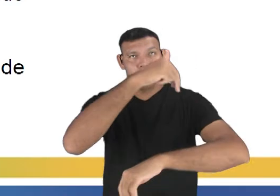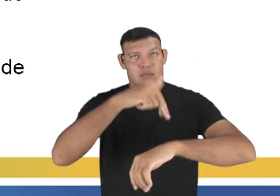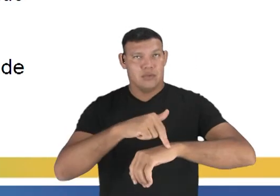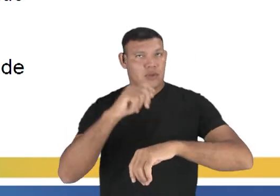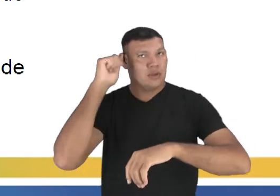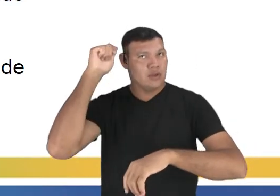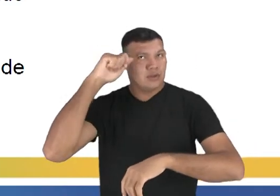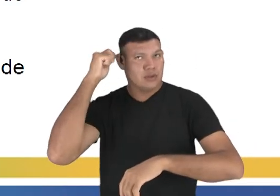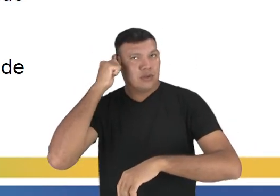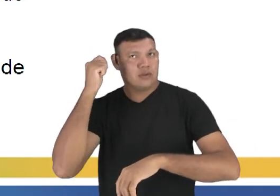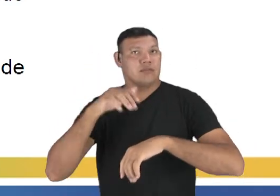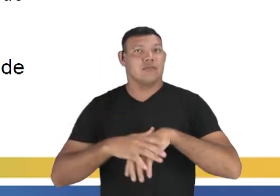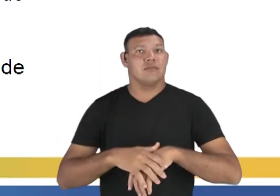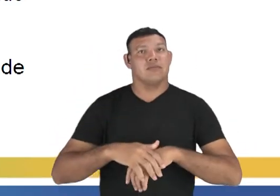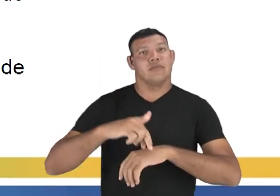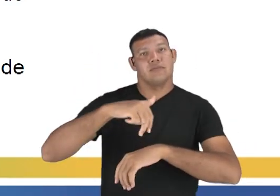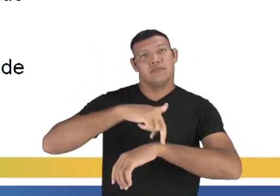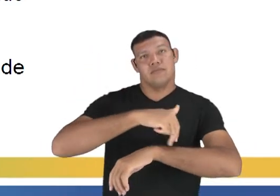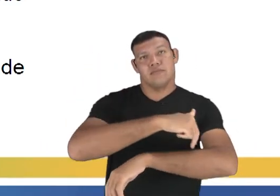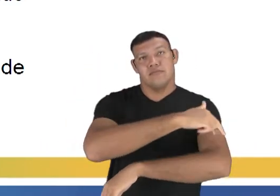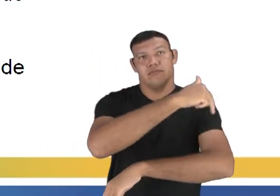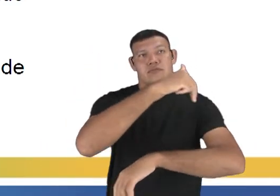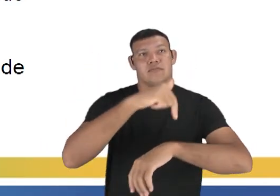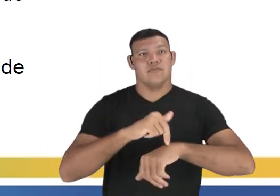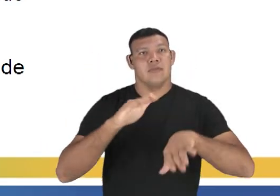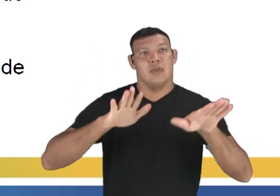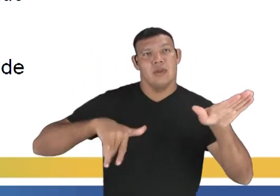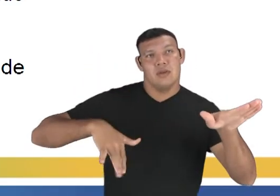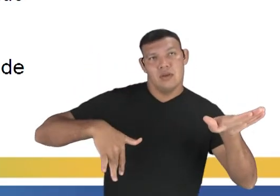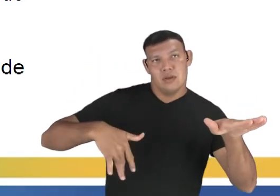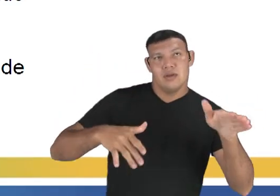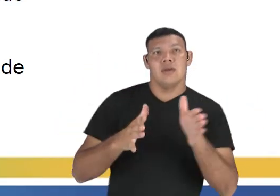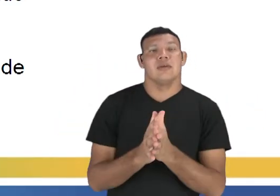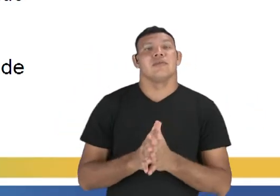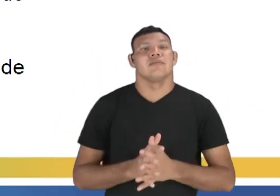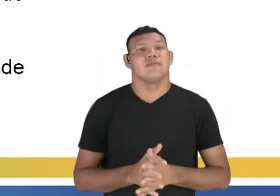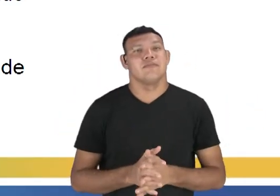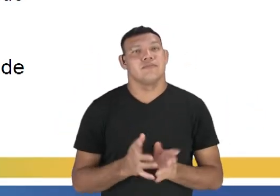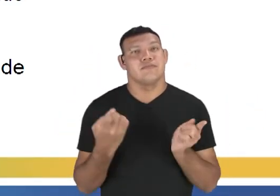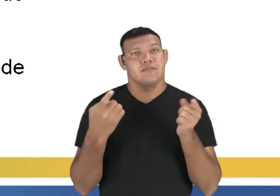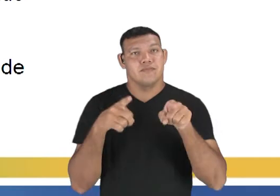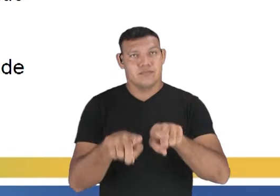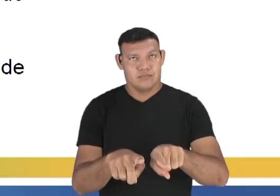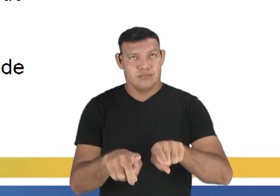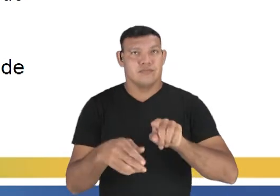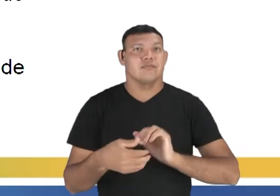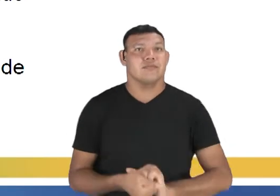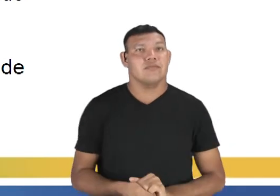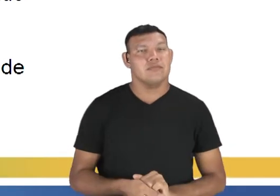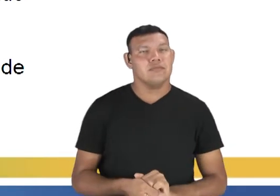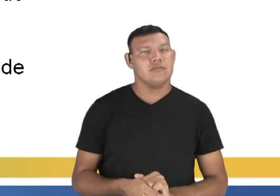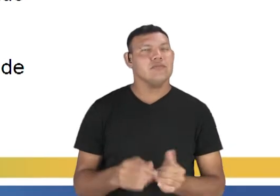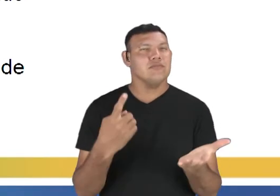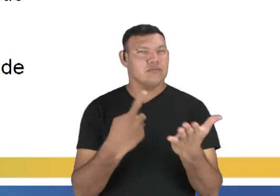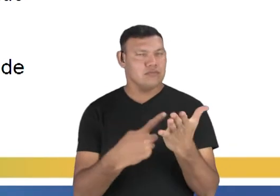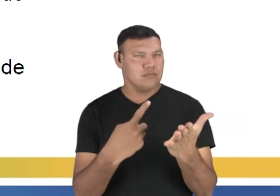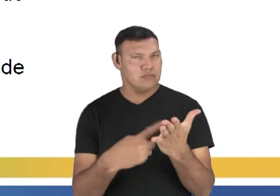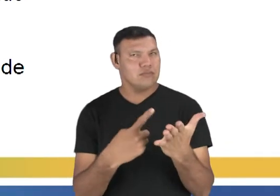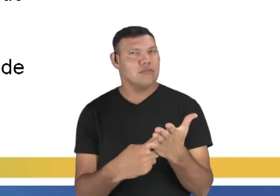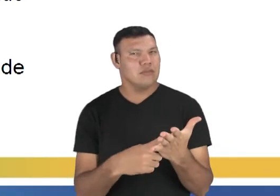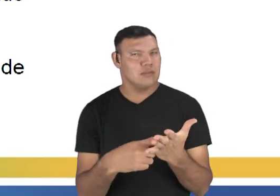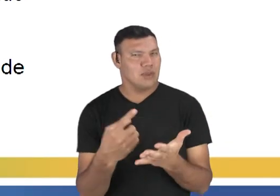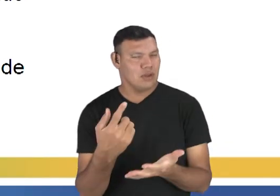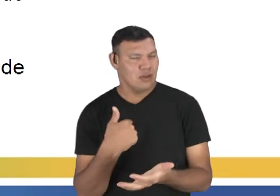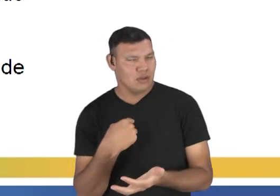artística, ginástica rítmica, nado sincronizado. Concorda comigo que nesses esportes você tem que